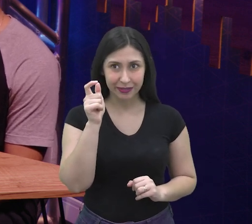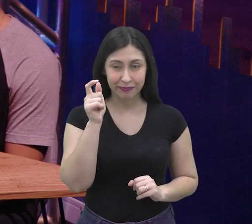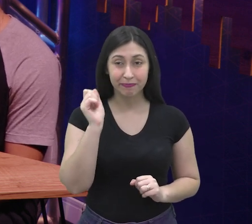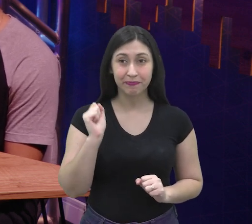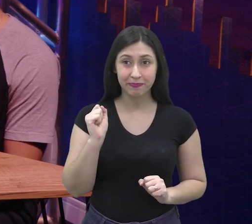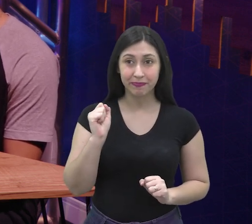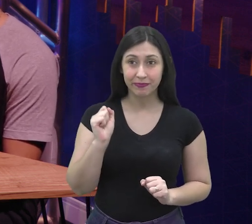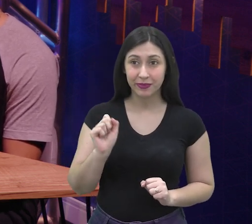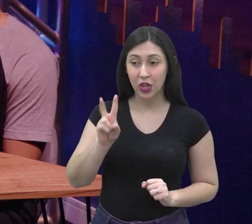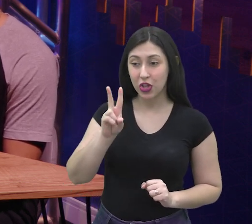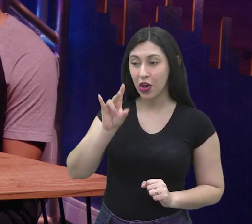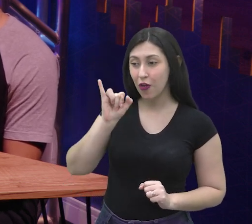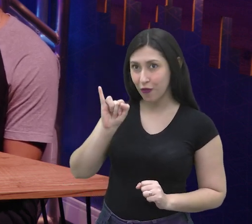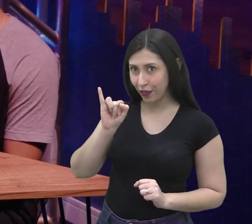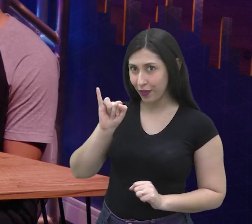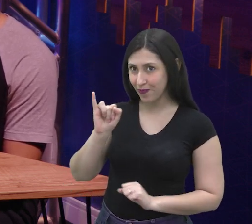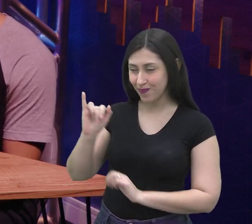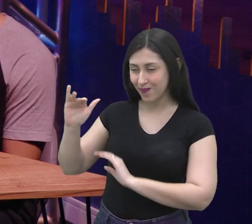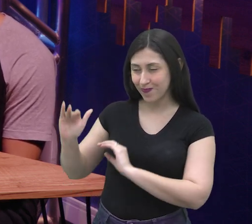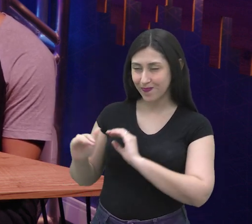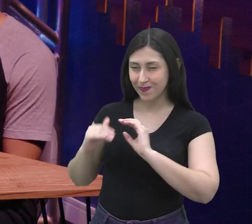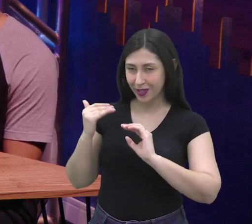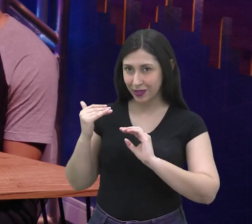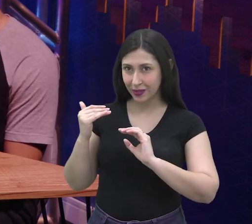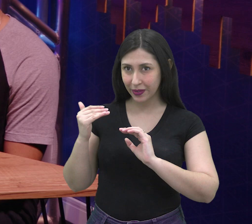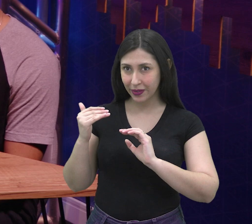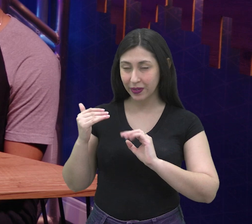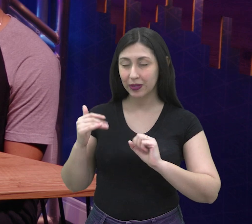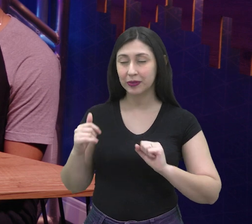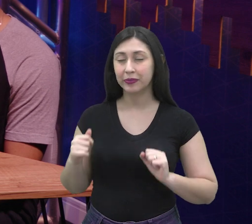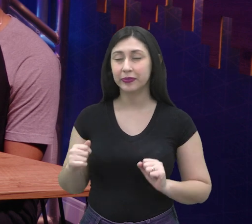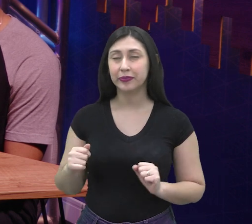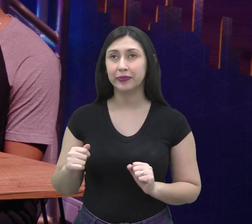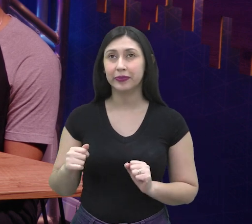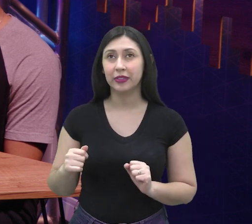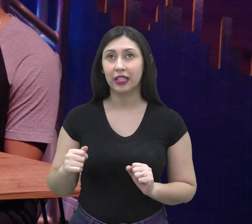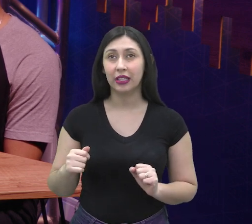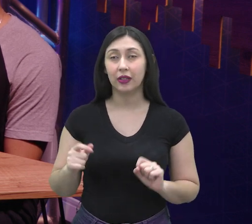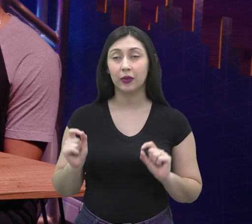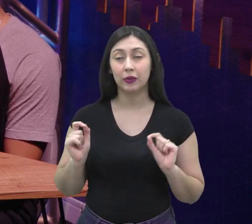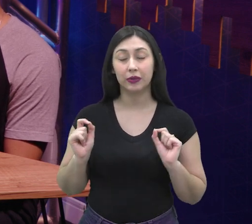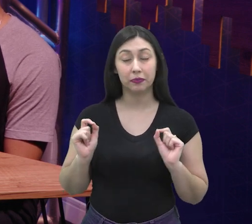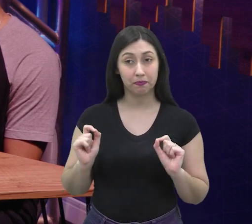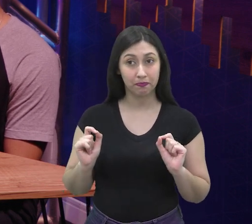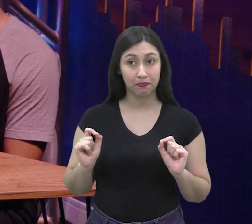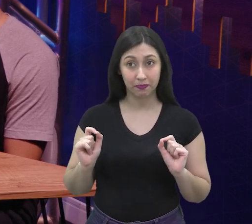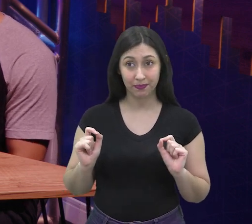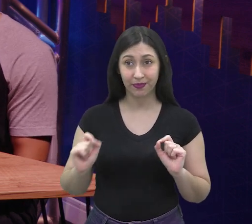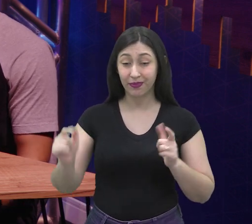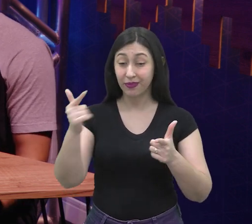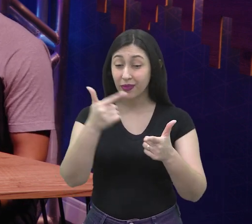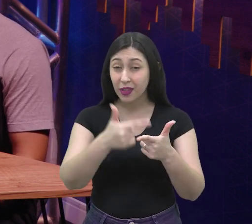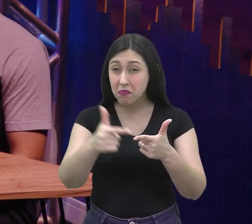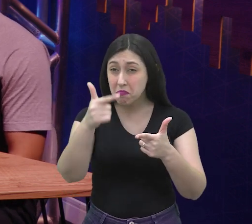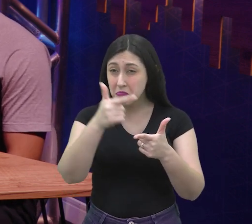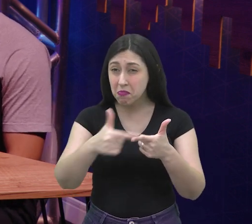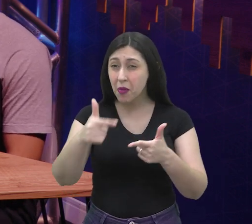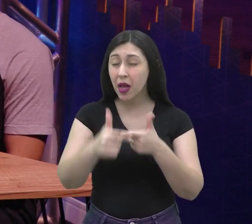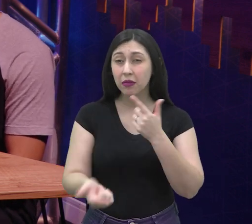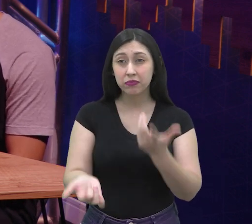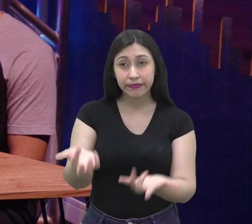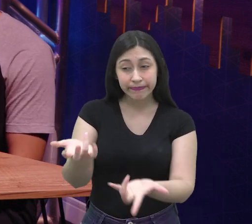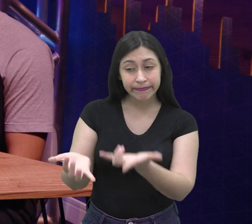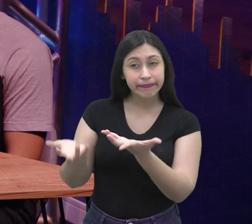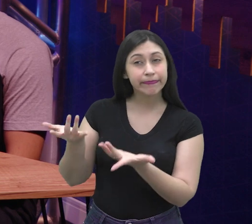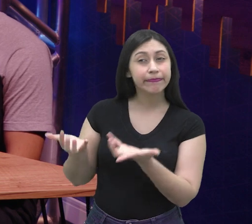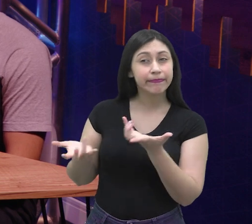nosso querido V-Style levantou pra gente na pauta do programa, que todo esse problema de